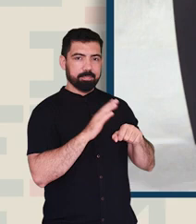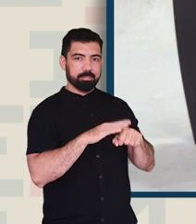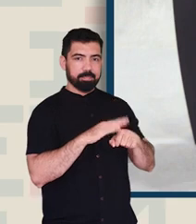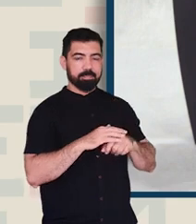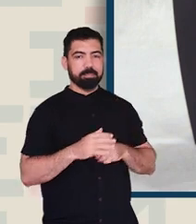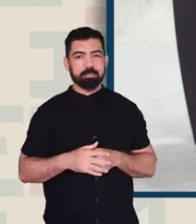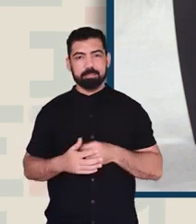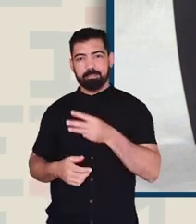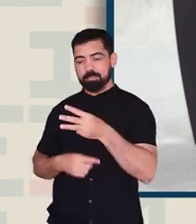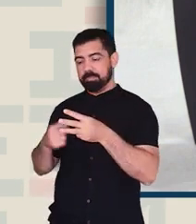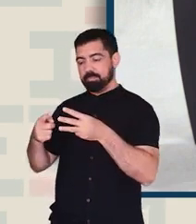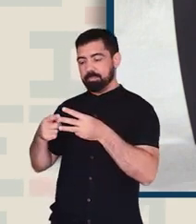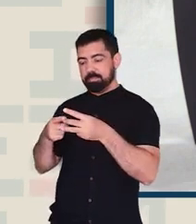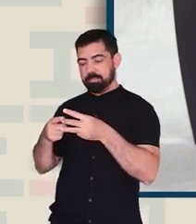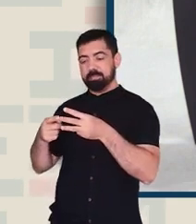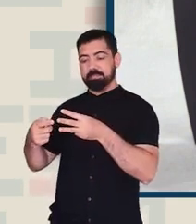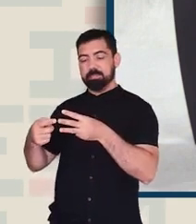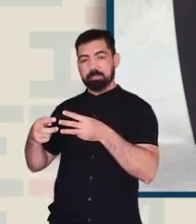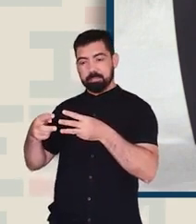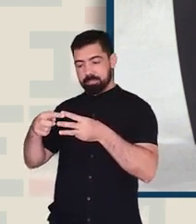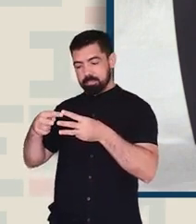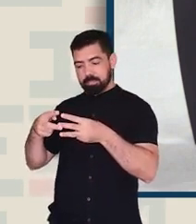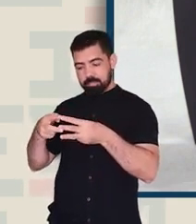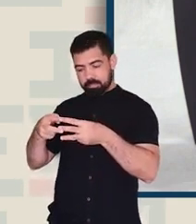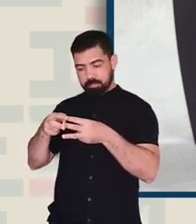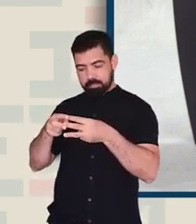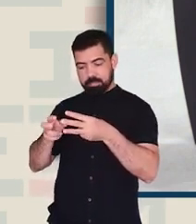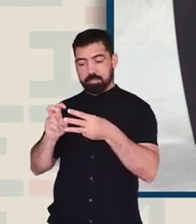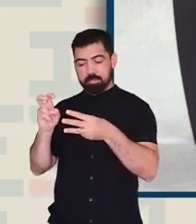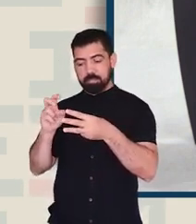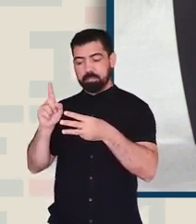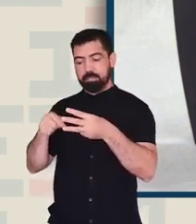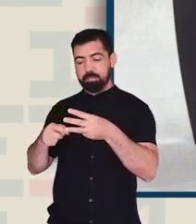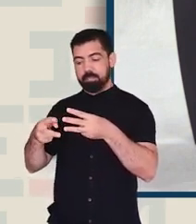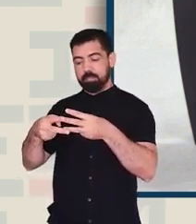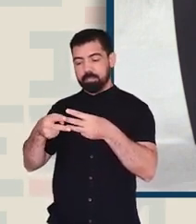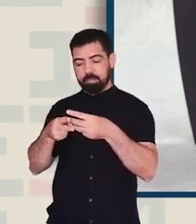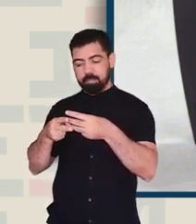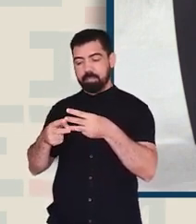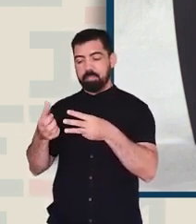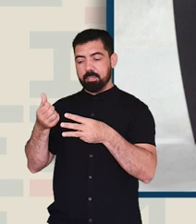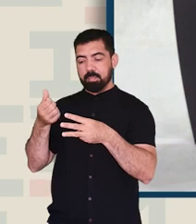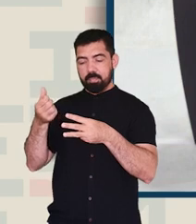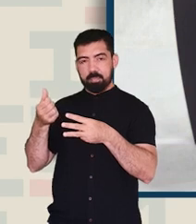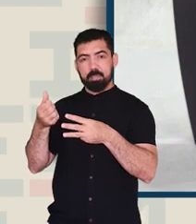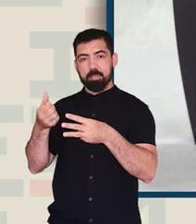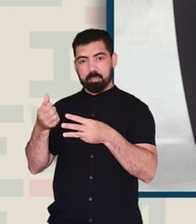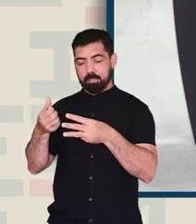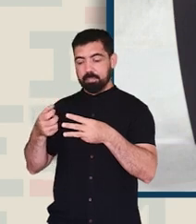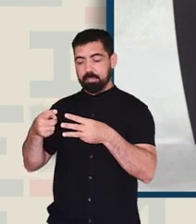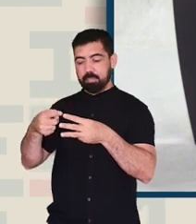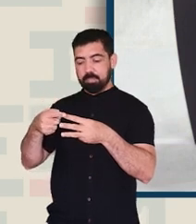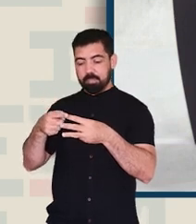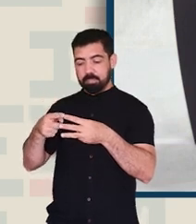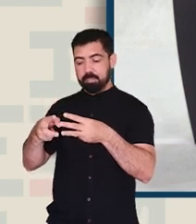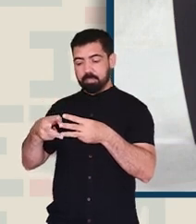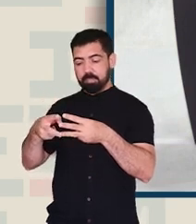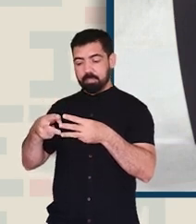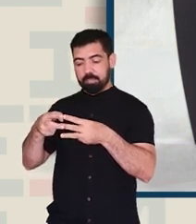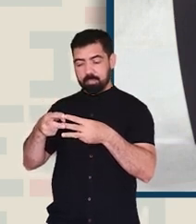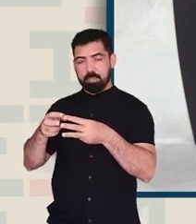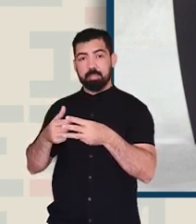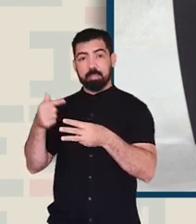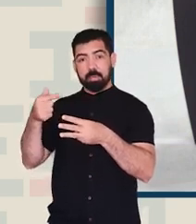Terceira posição no primeiro, quarta posição, primeiro e segundo, quinta posição, segundo e terceiro, sexta posição, primeiro